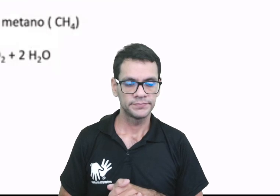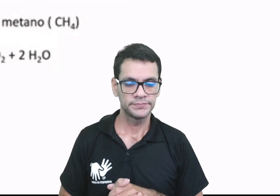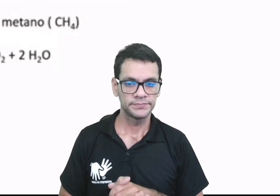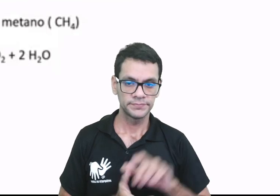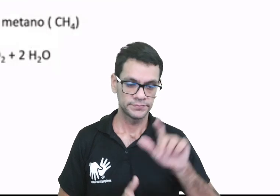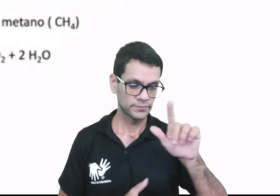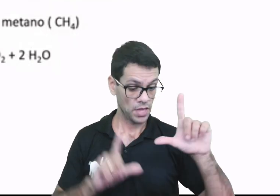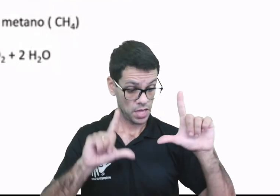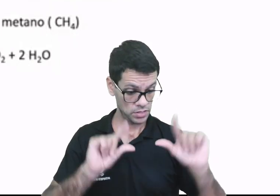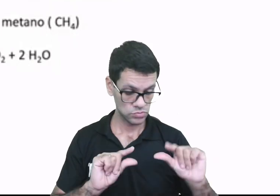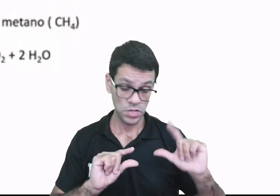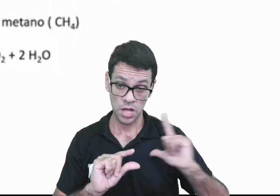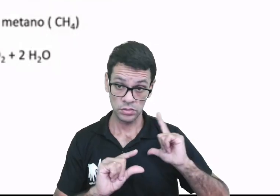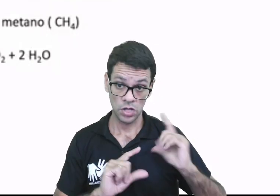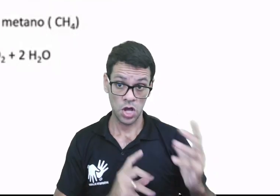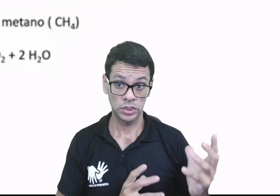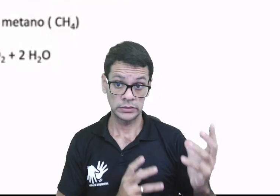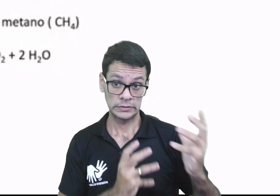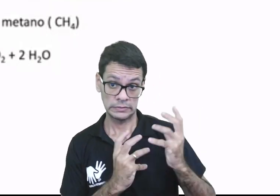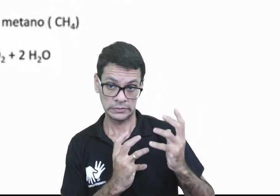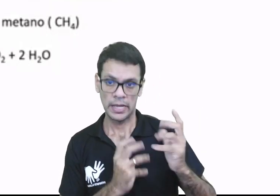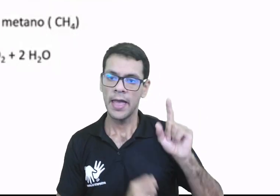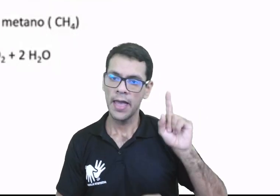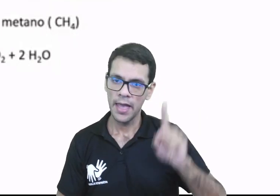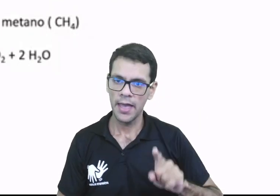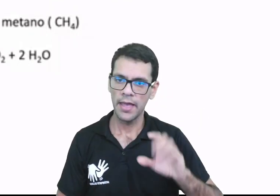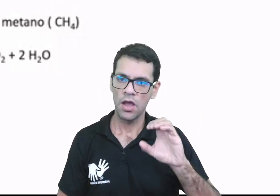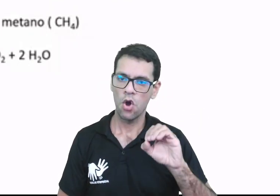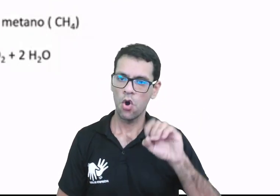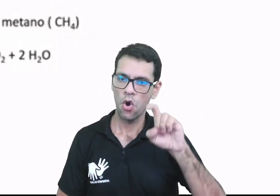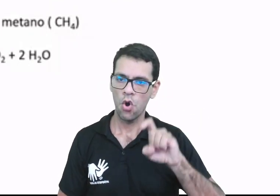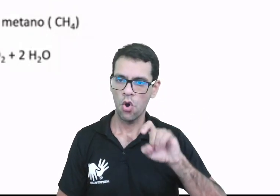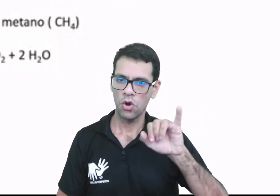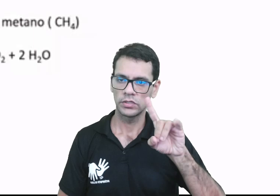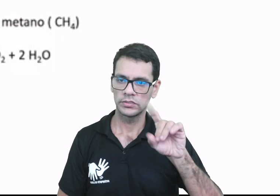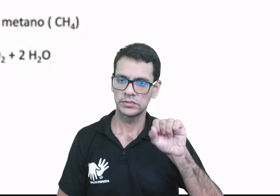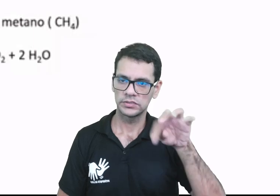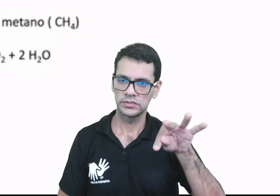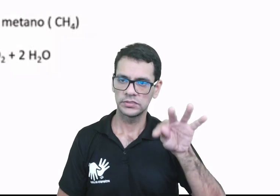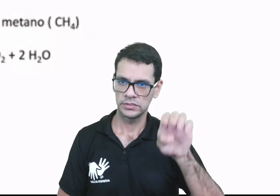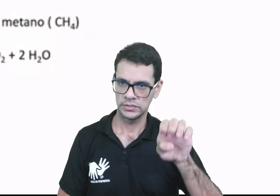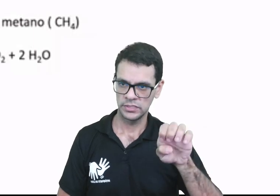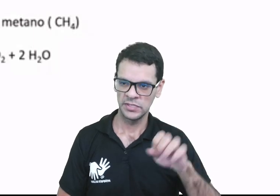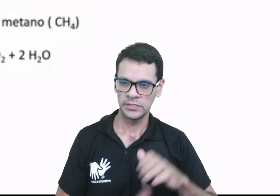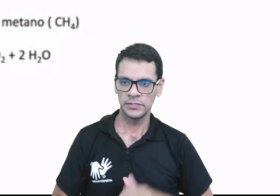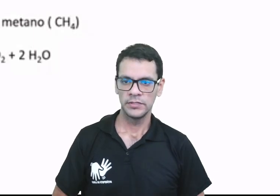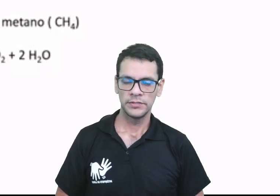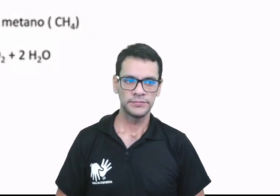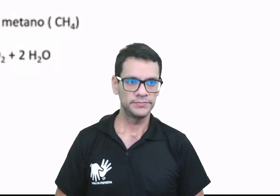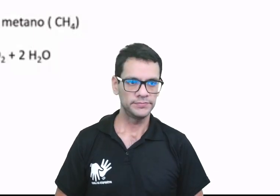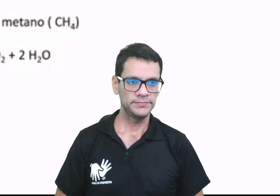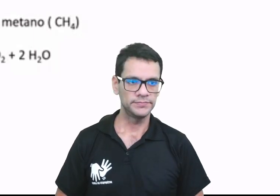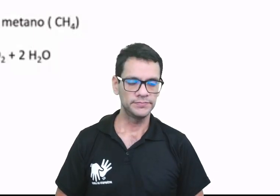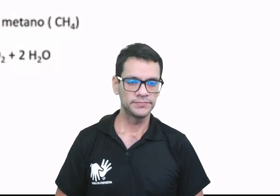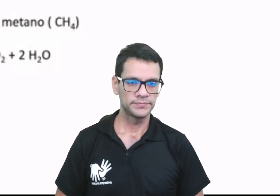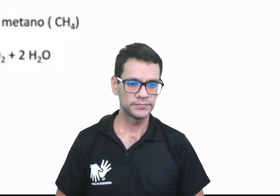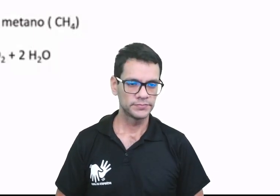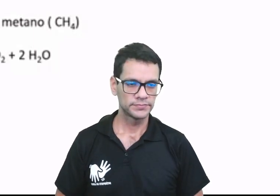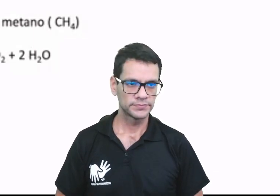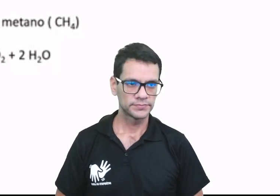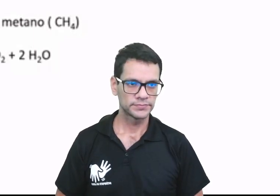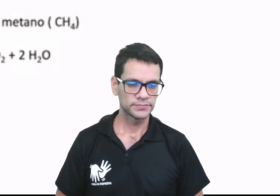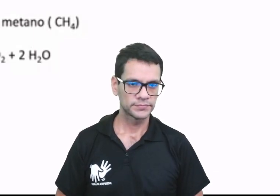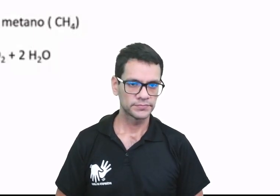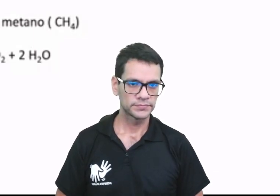oxidante. Tá? Então, a aula de hoje é bem curtinha, mas para vocês memorizarem isso.